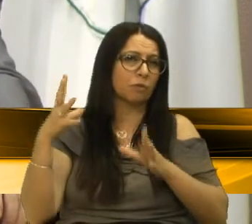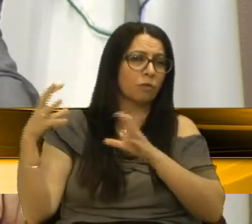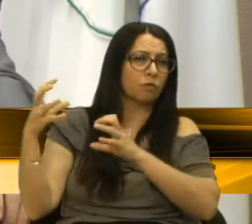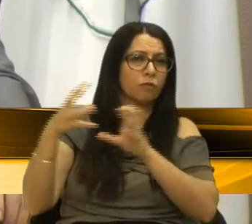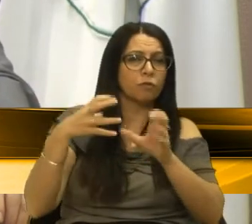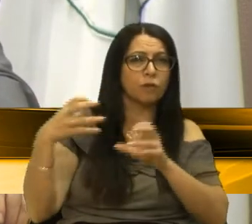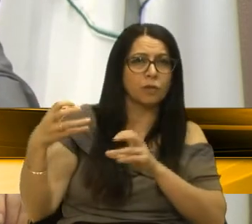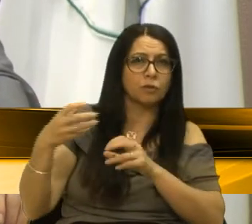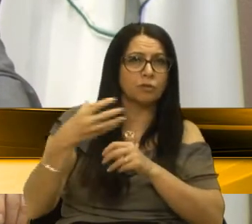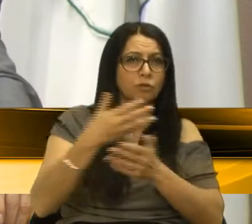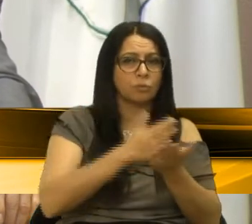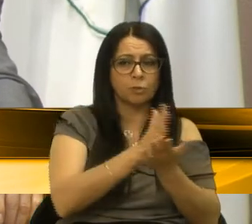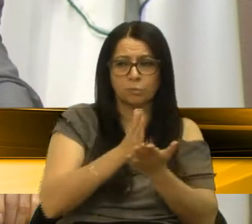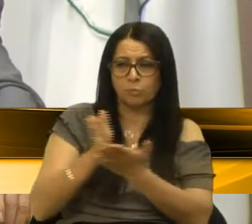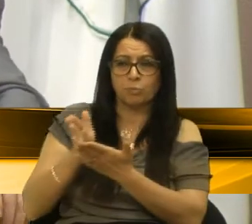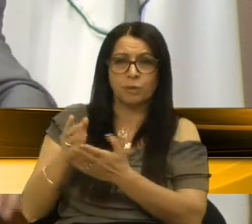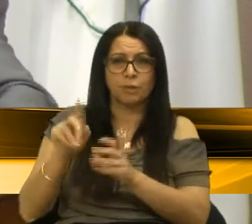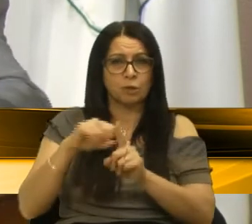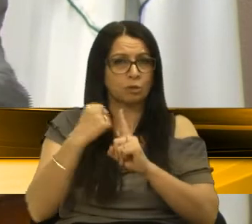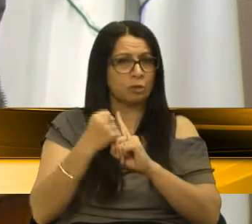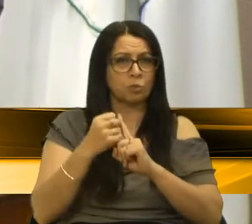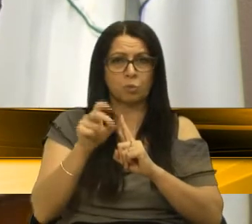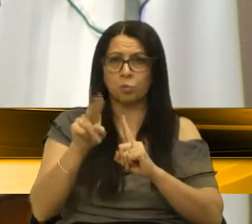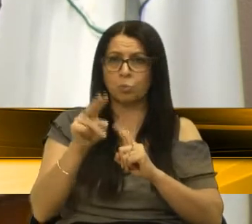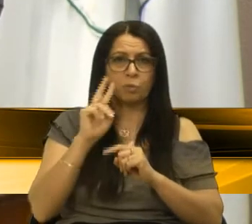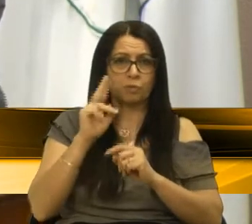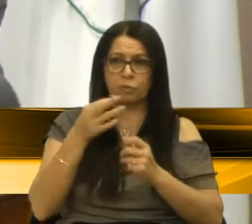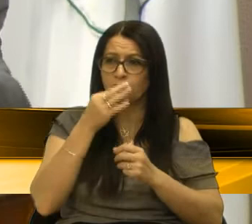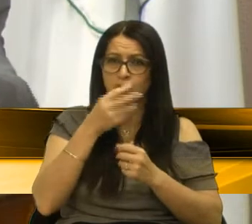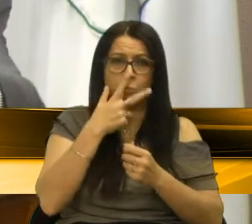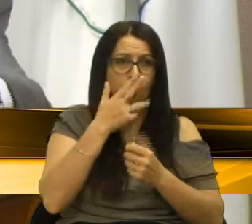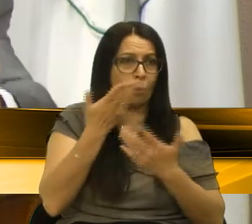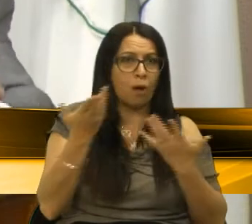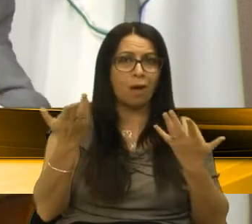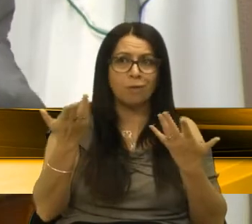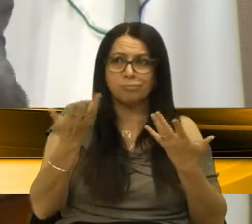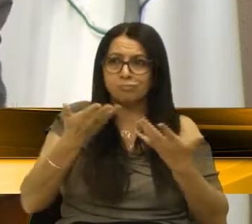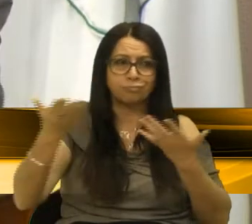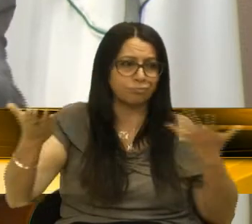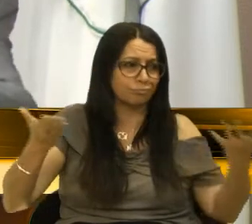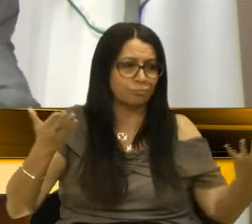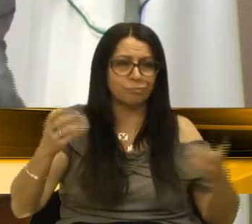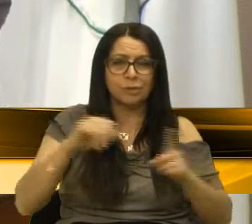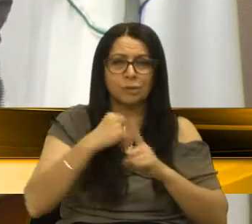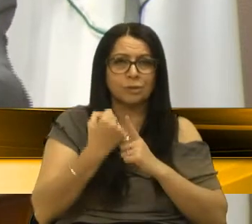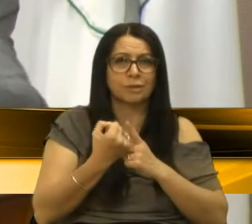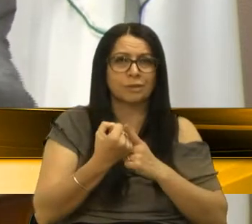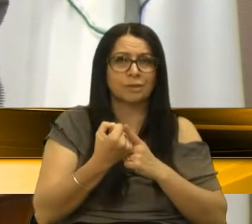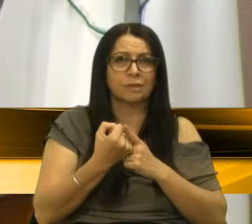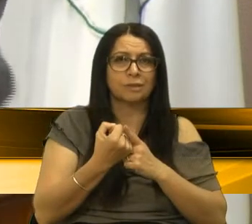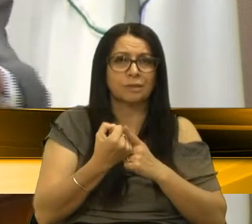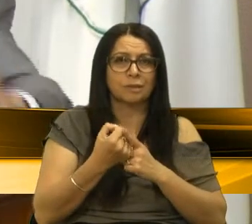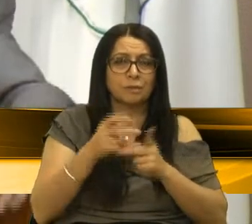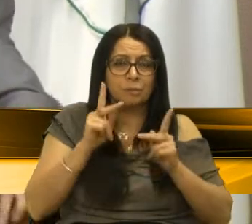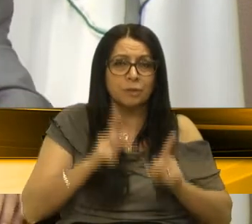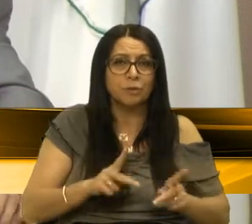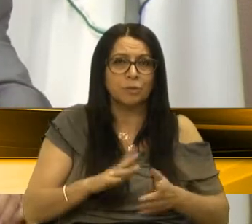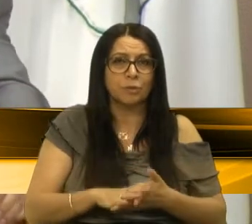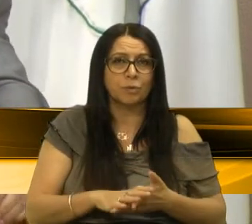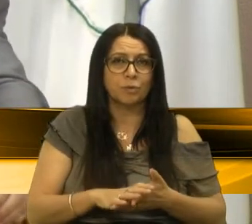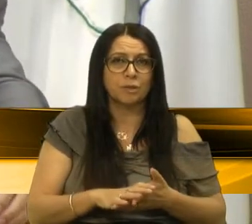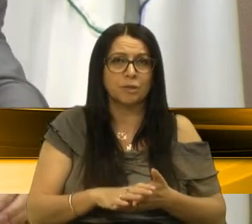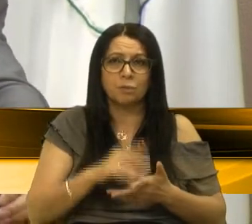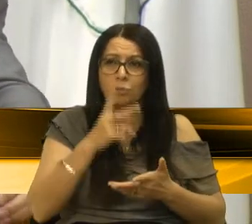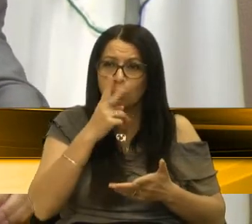diversos segmentos da sociedade. Jamais Caxias se criou essa grenalização entre a sociedade, entre irmãos, entre pessoas das